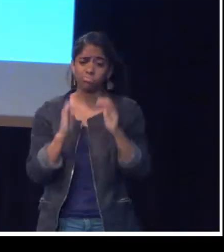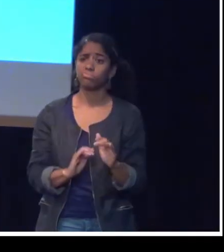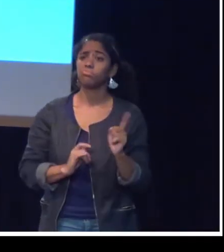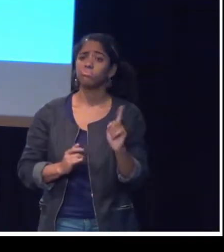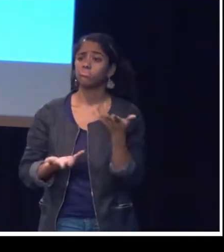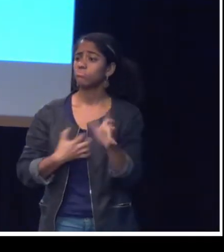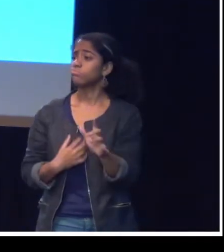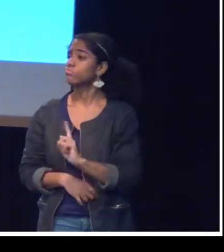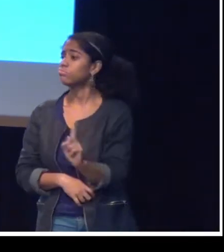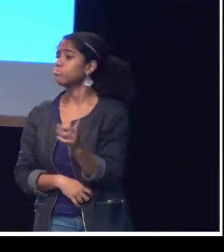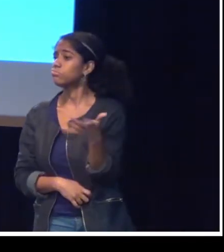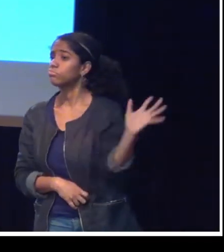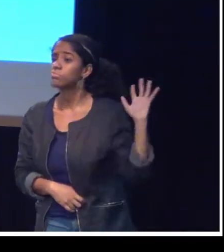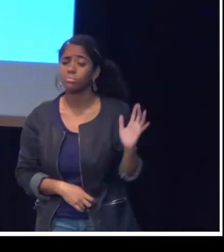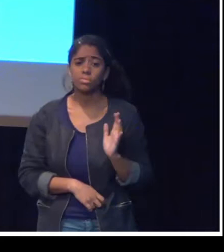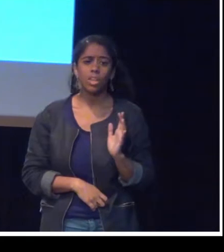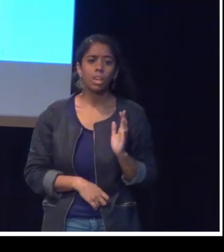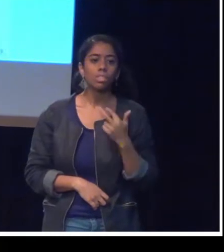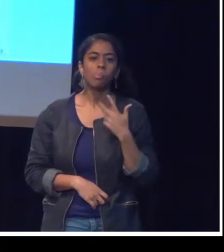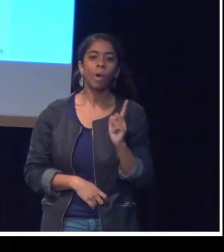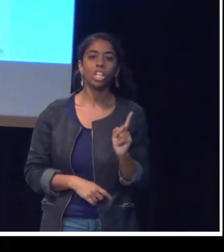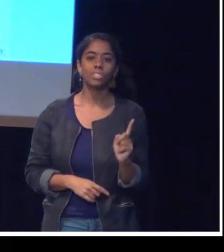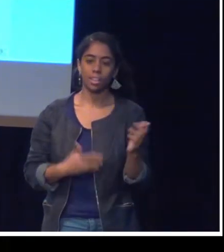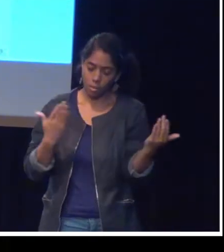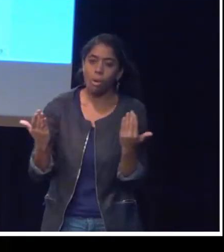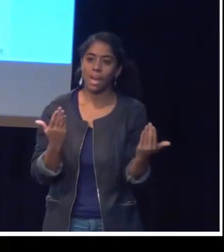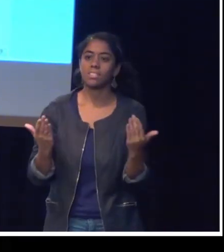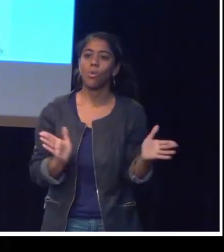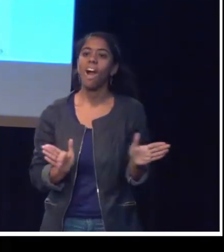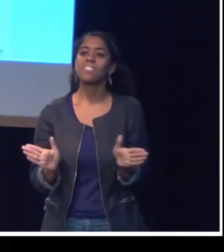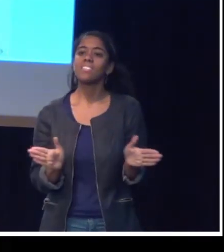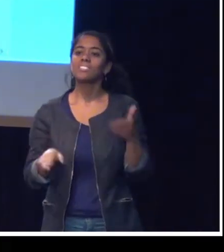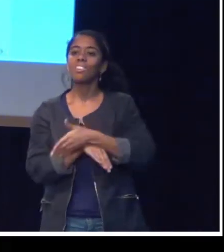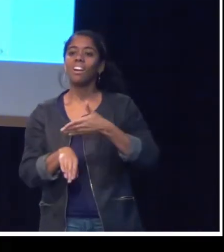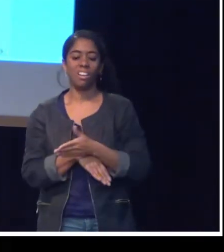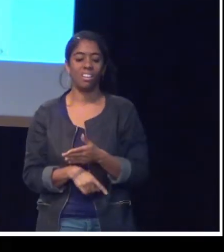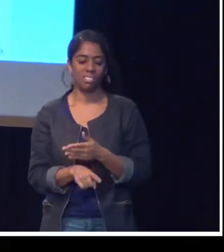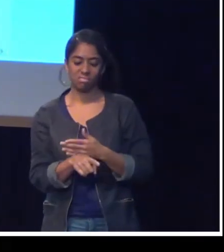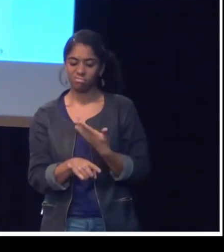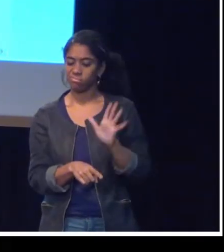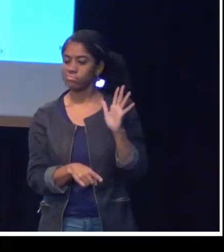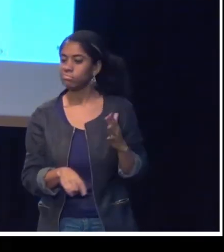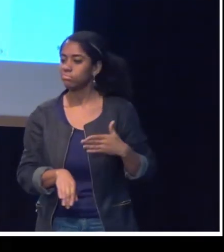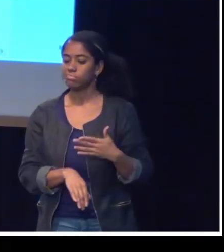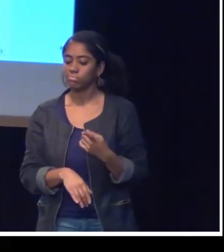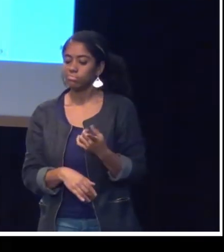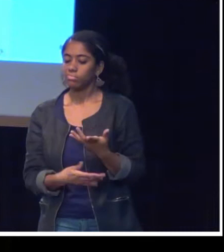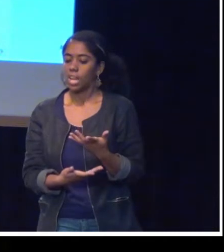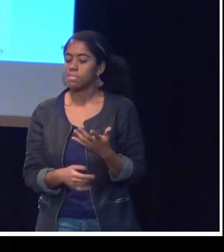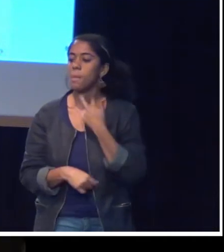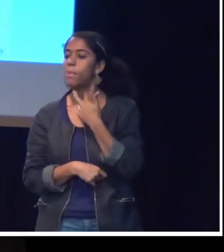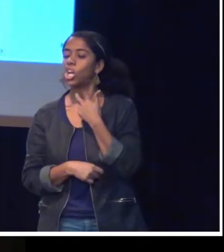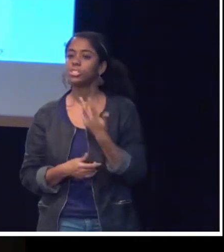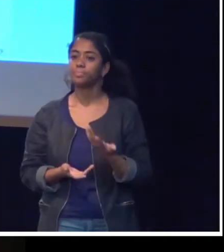tem empatia de dizer que o outro pode ter acesso. E nos tempos atuais, de fato, a gente cai numa questão do individualismo,